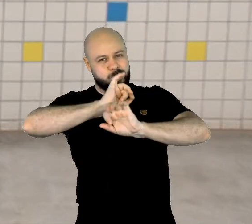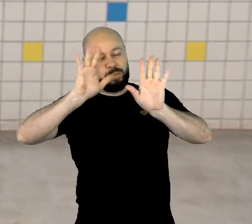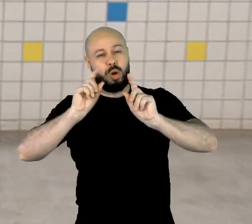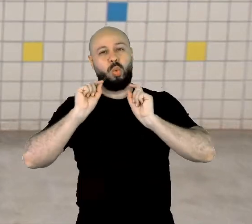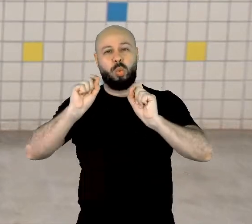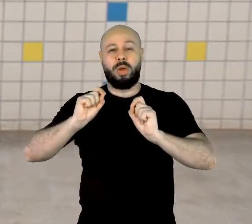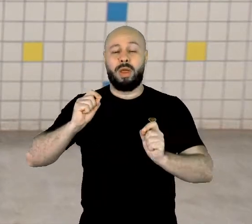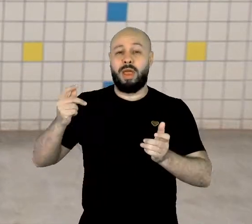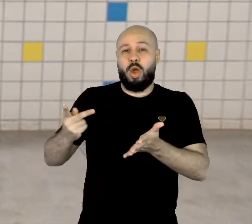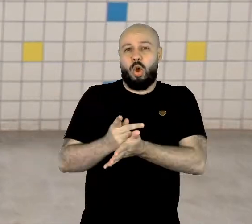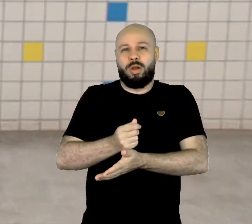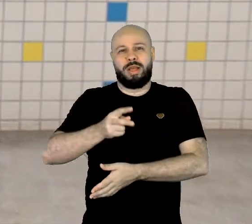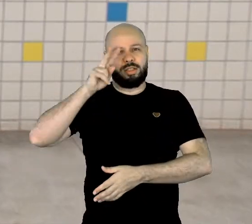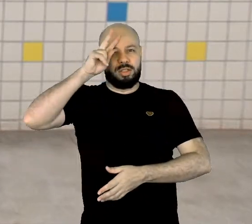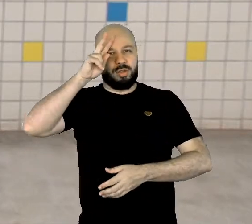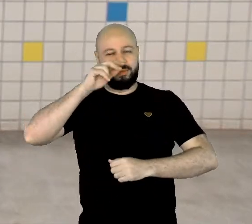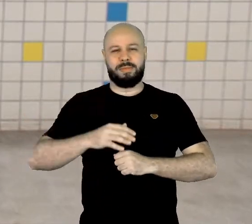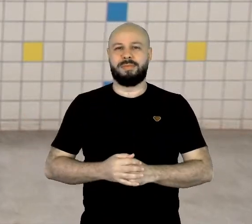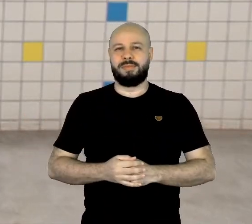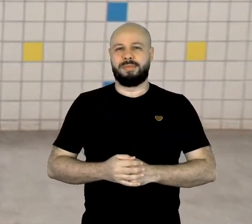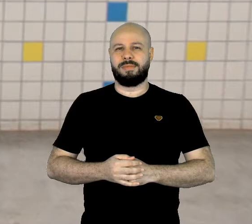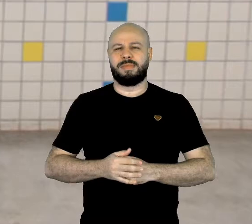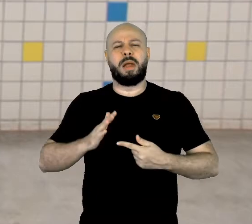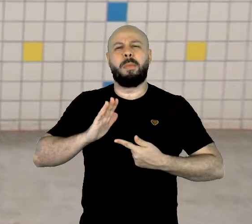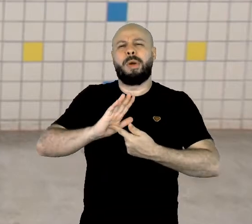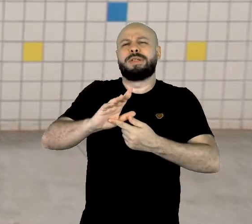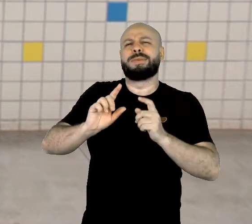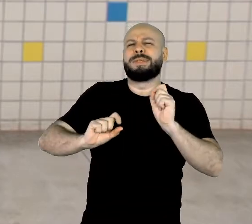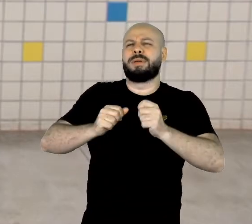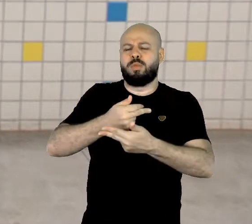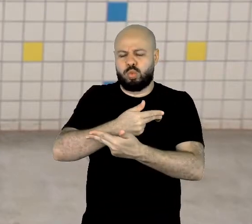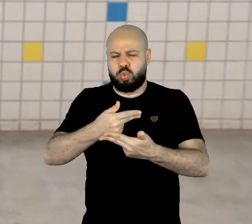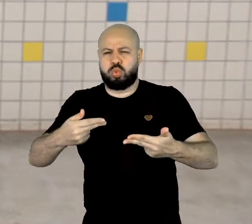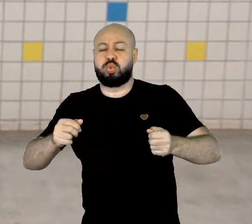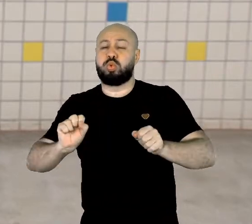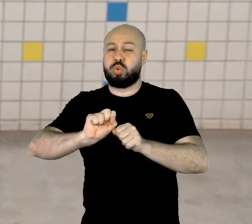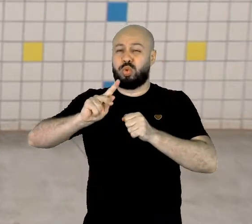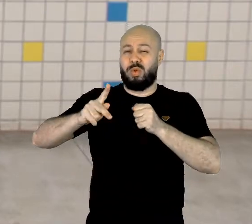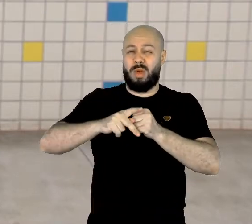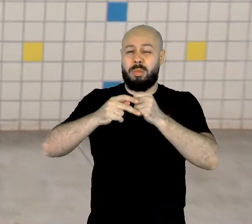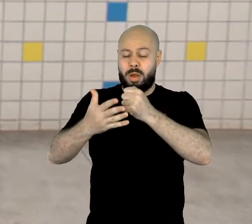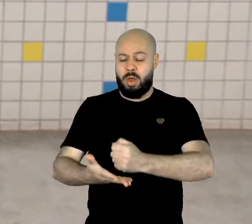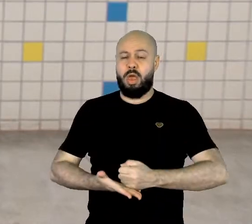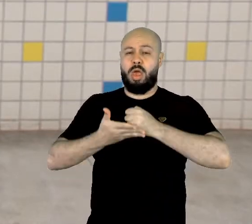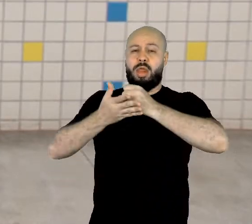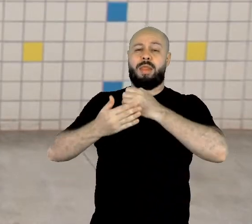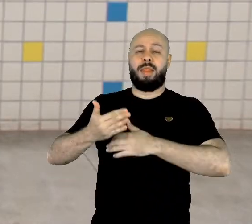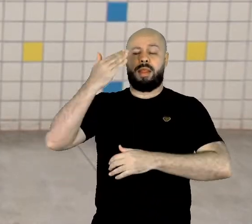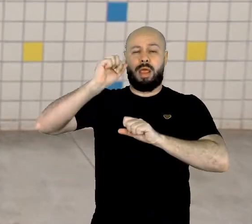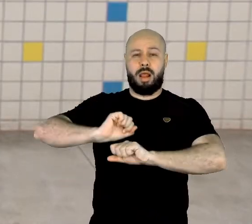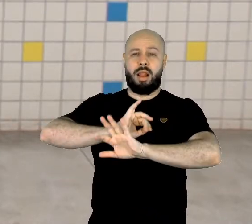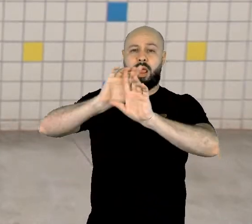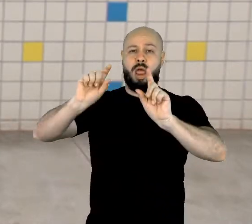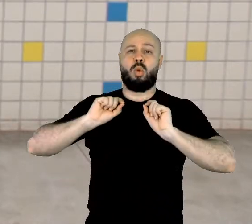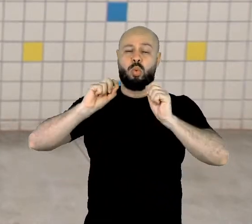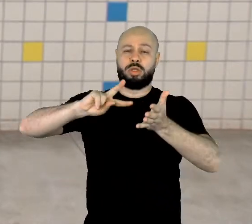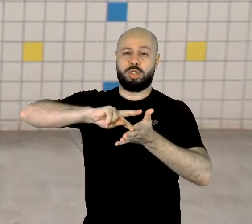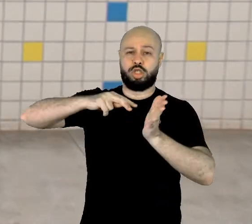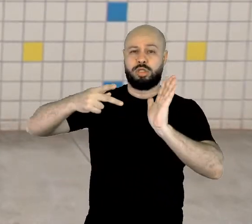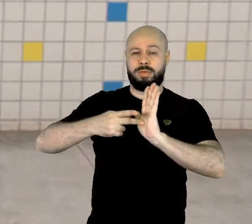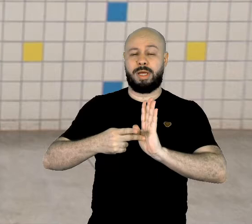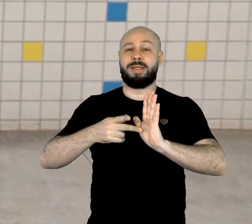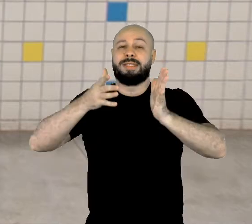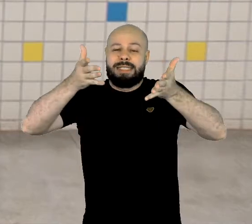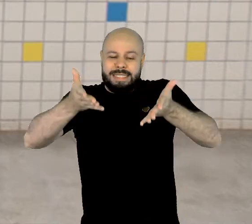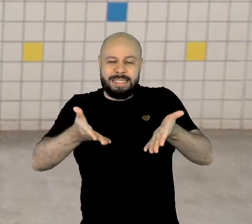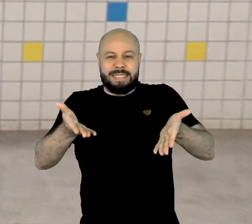passava na história, Ele apresentava muitos advérbios que nos auxiliavam a entender, a